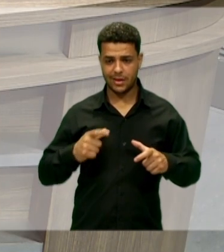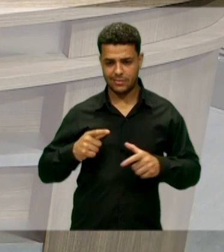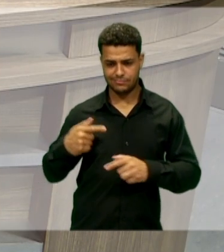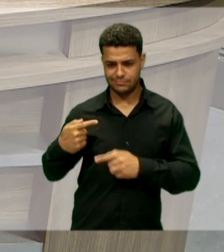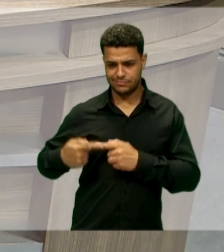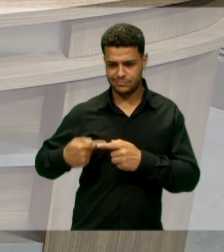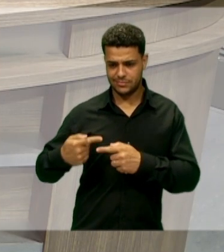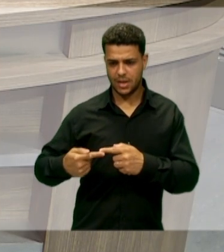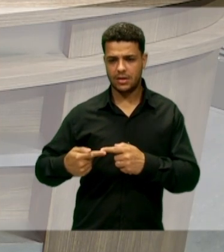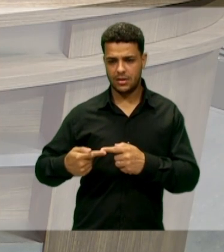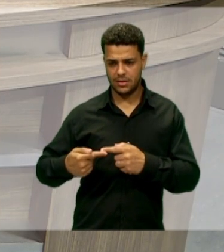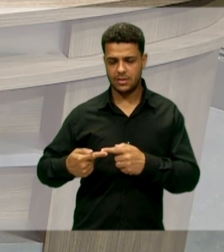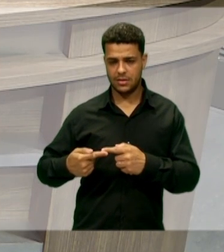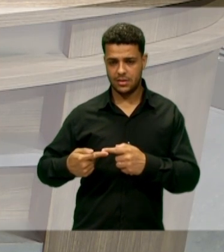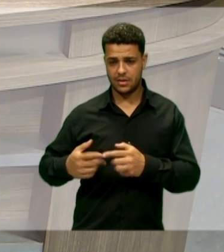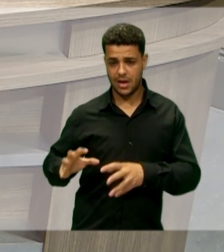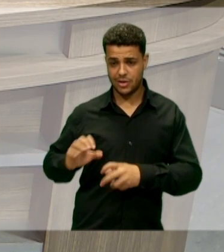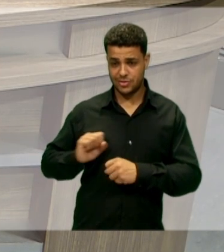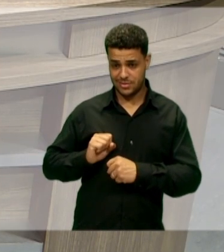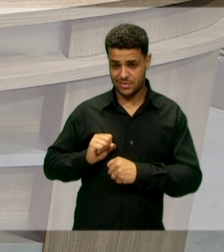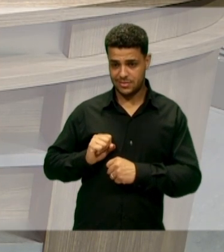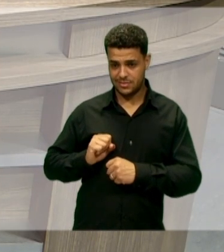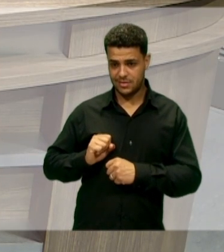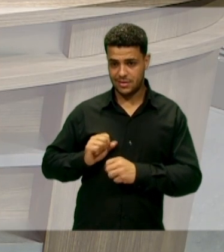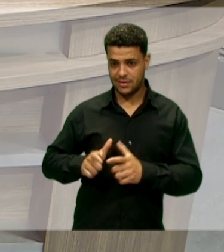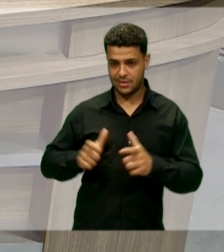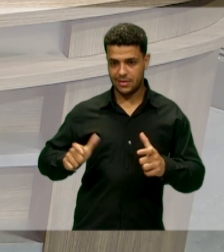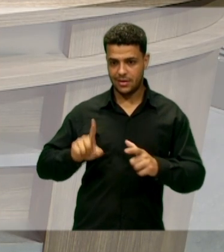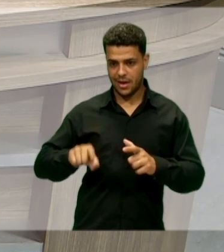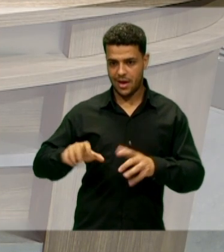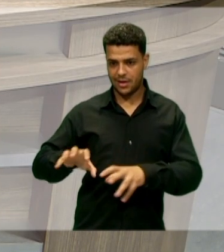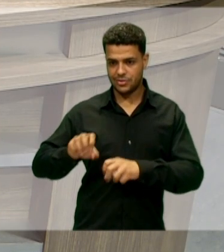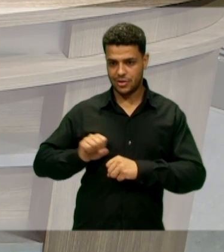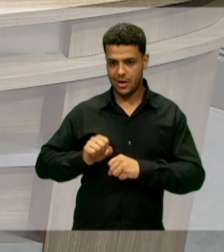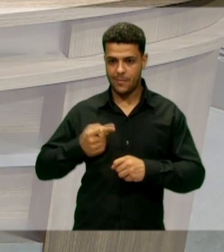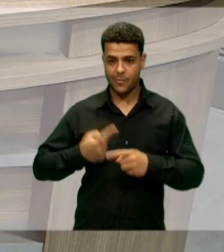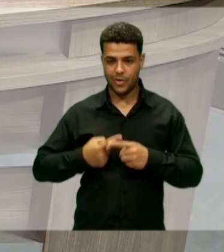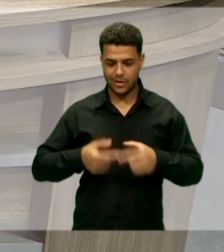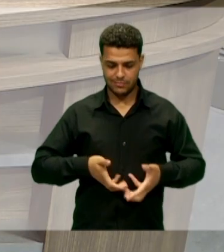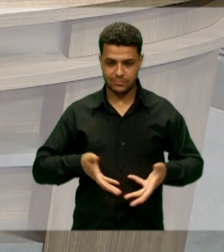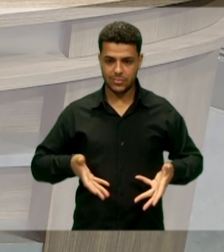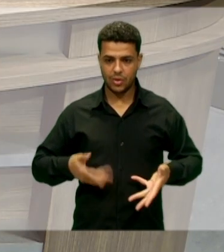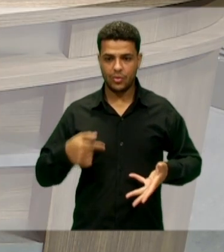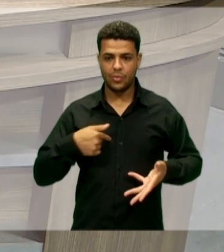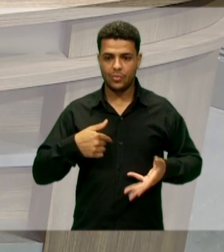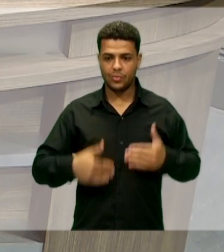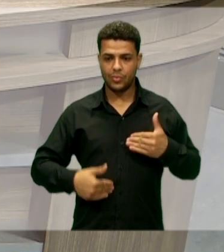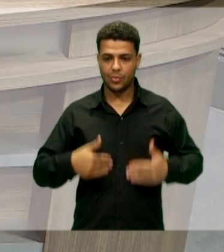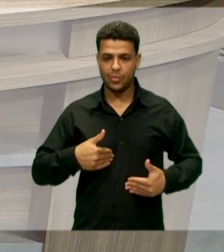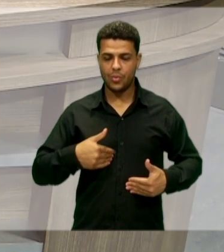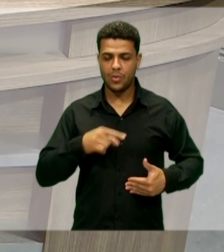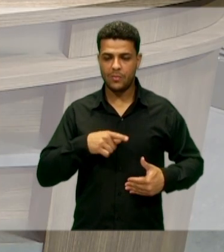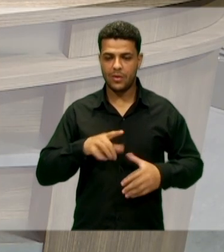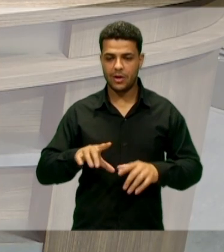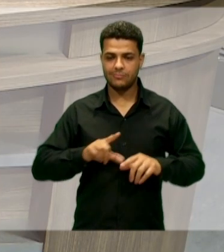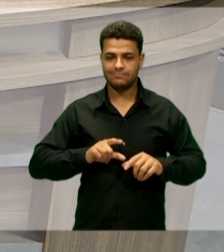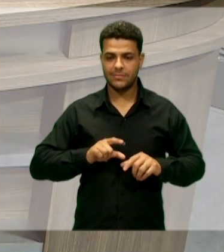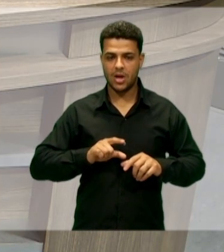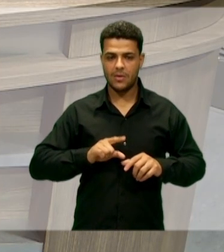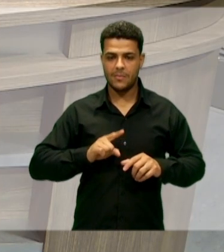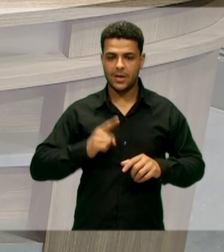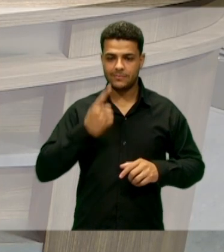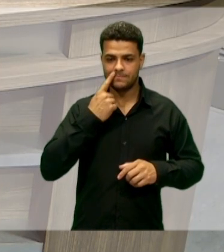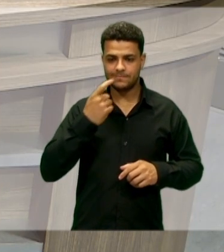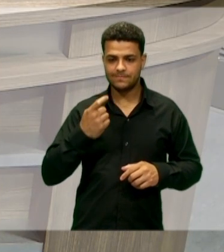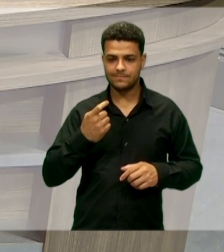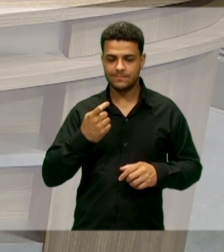hereditária, a maioria adquirida, né? Você adquiriu porque expôs o seu organismo a uma substância nociva. Porque o